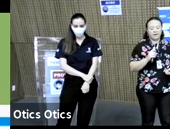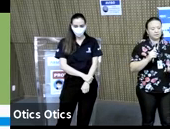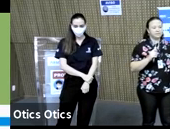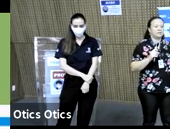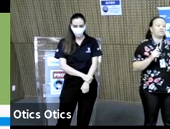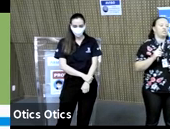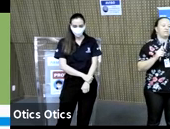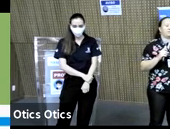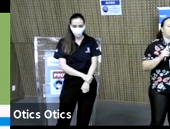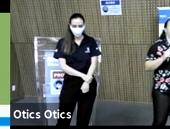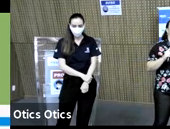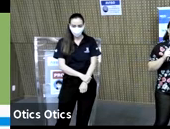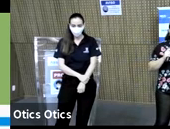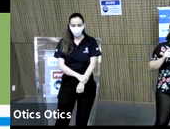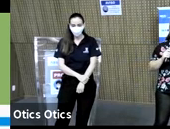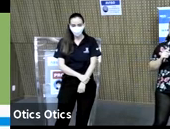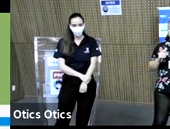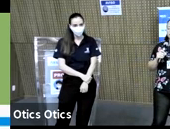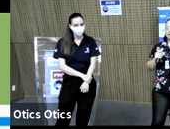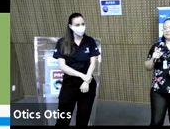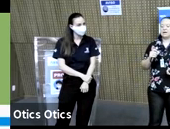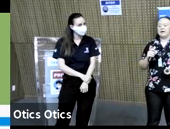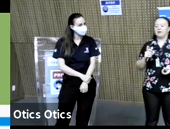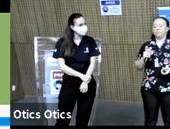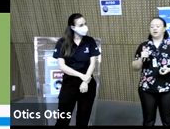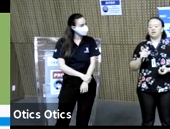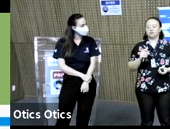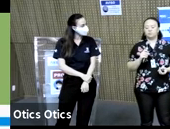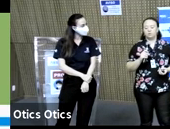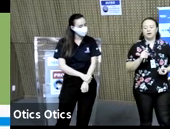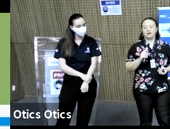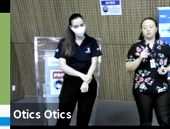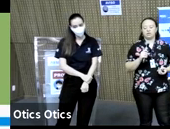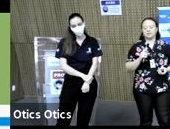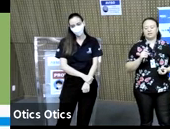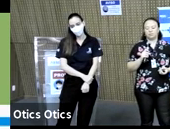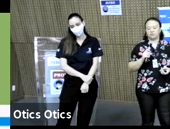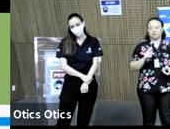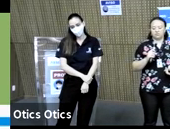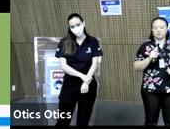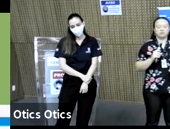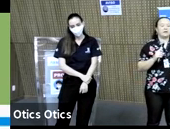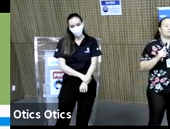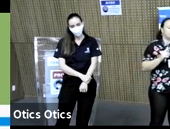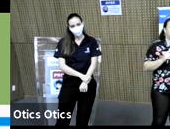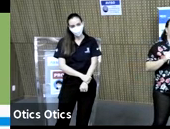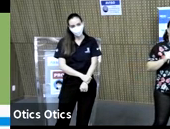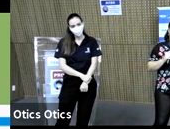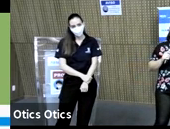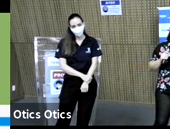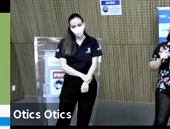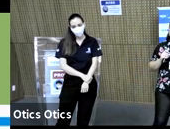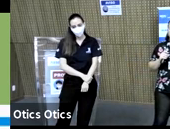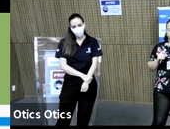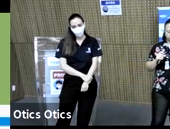1 mês, que a gente quer ver essa evolução já a partir do próximo mês, e o mecanismo utilizado para verificar os resultados são os